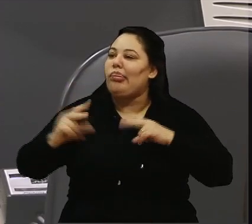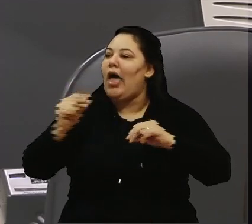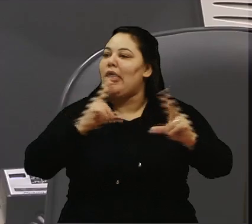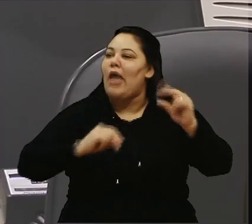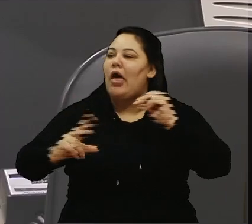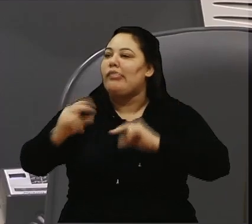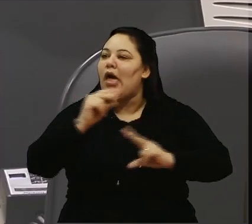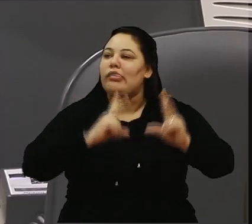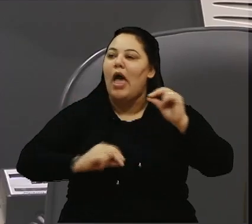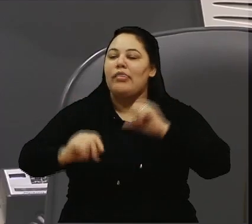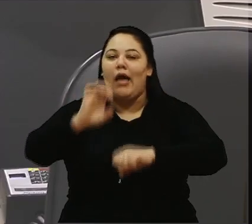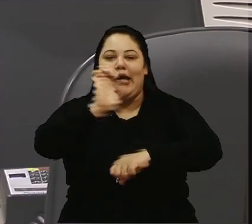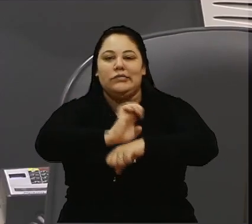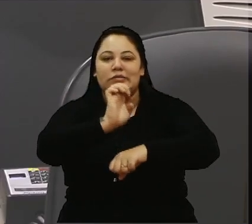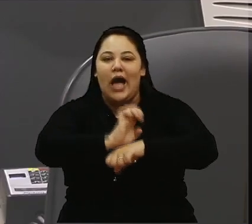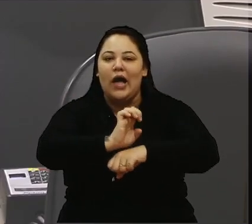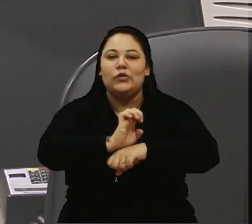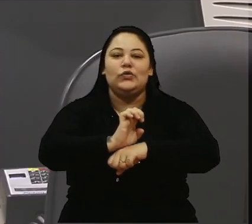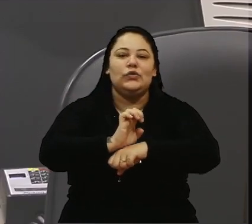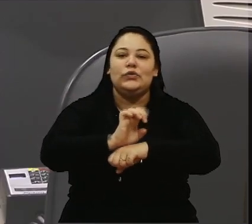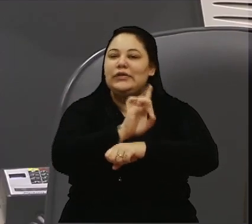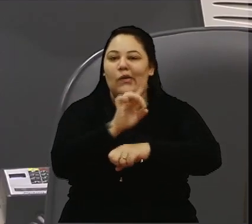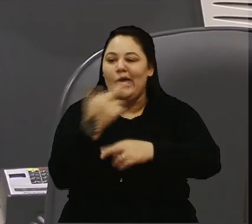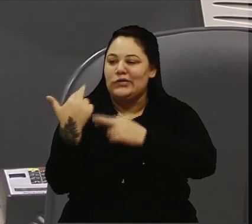esquivar, não vão participar de frente parlamentar nenhuma,